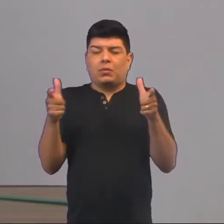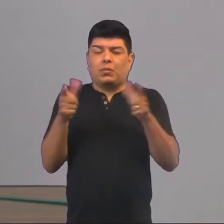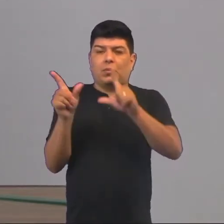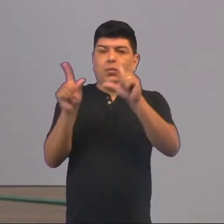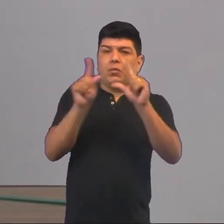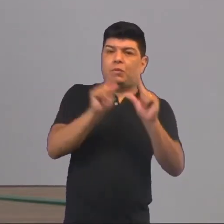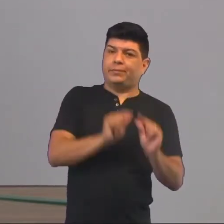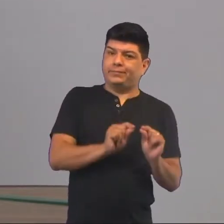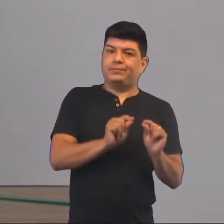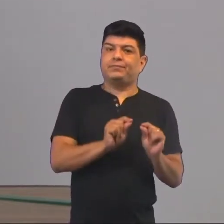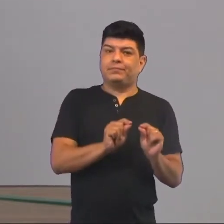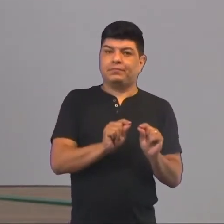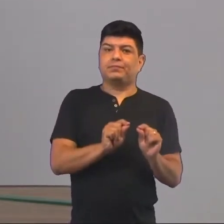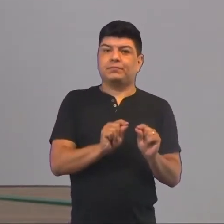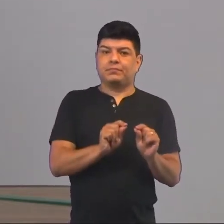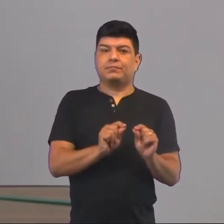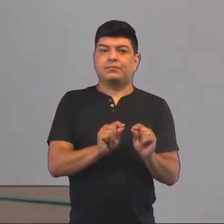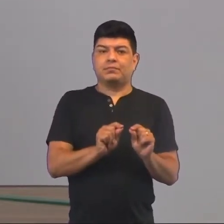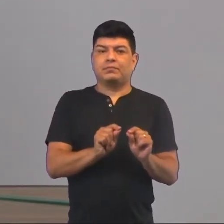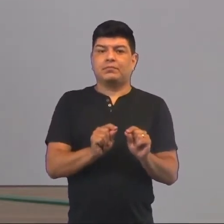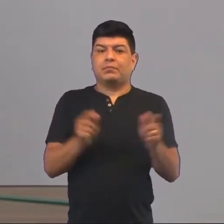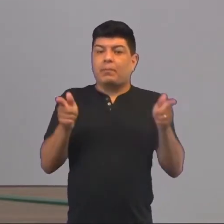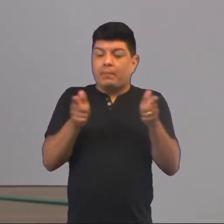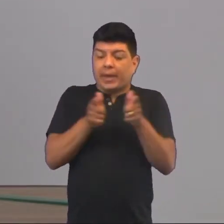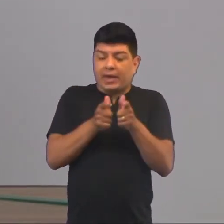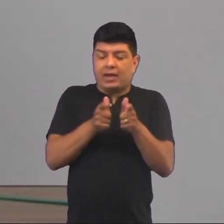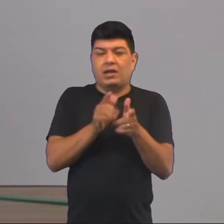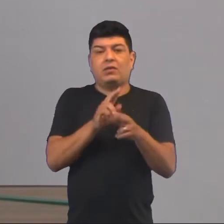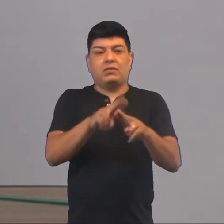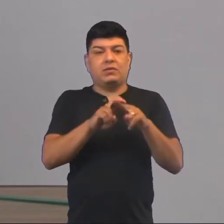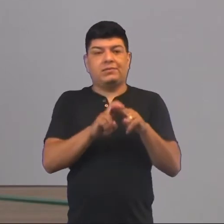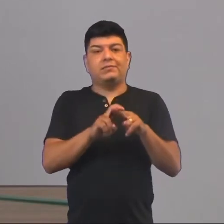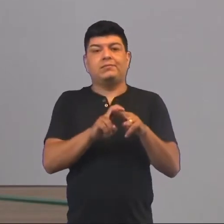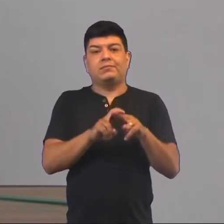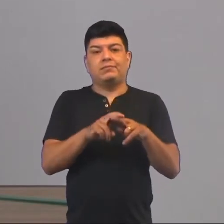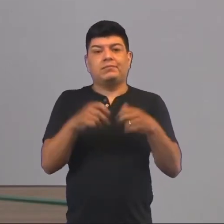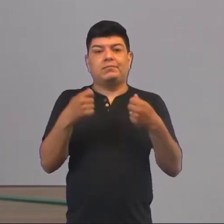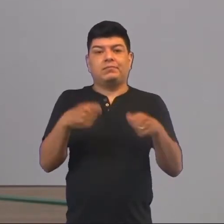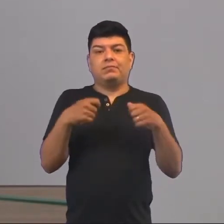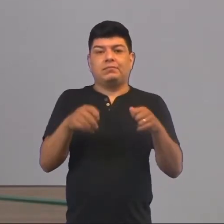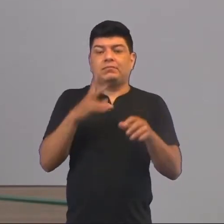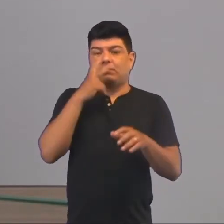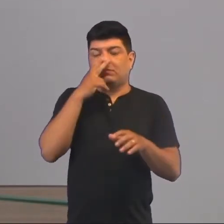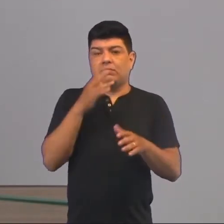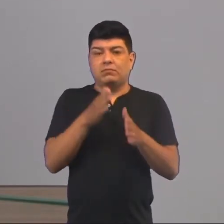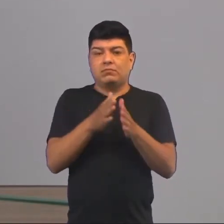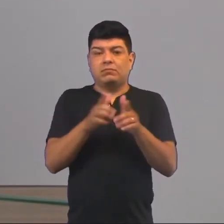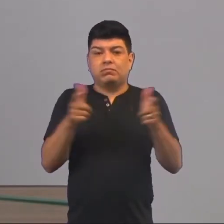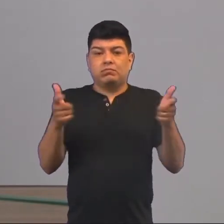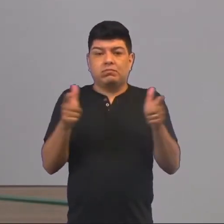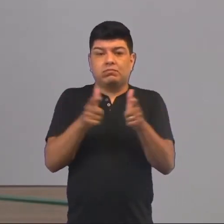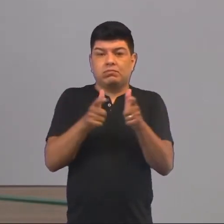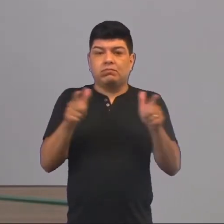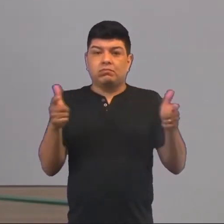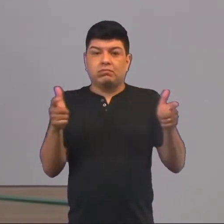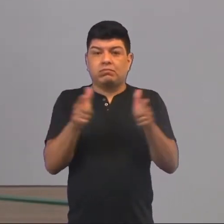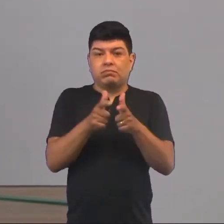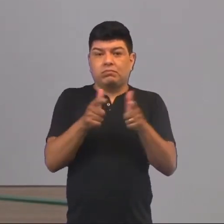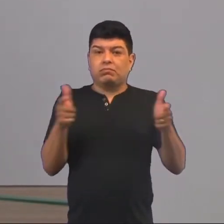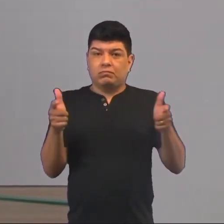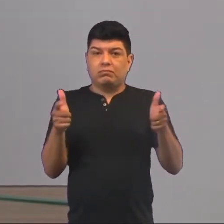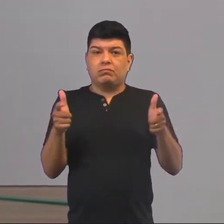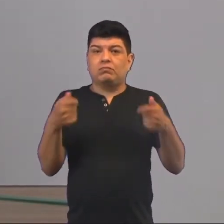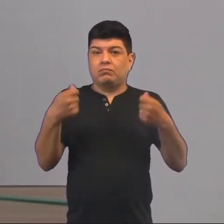vou diminuir esse tamanho, ele vai ficar menor. Porém, eu tenho que fazer em proporções equivalentes,